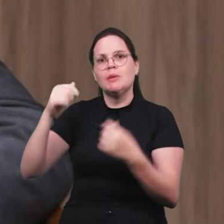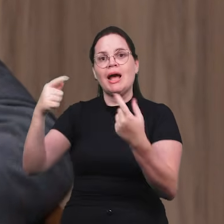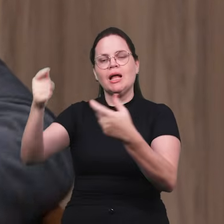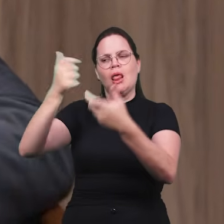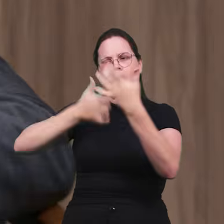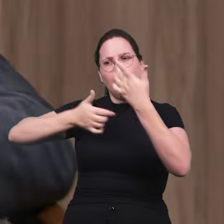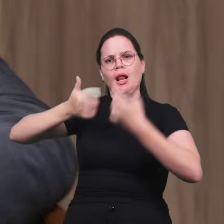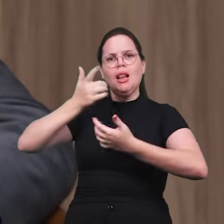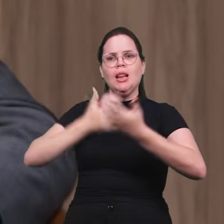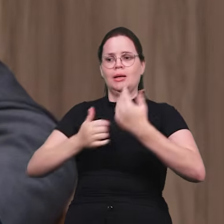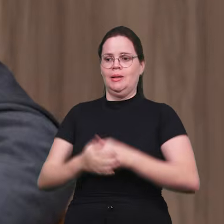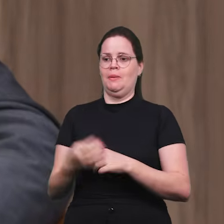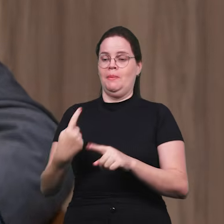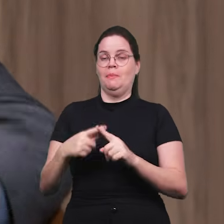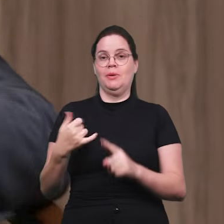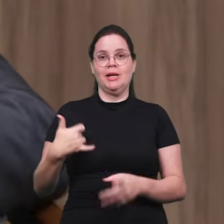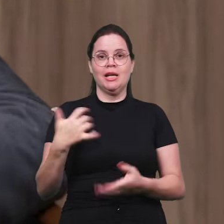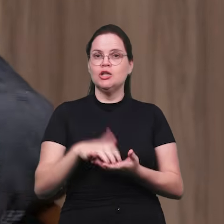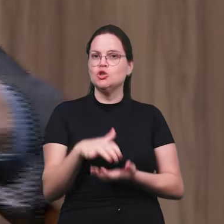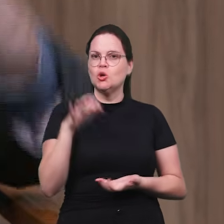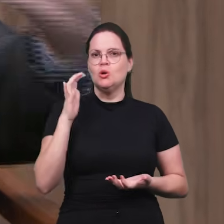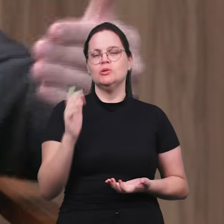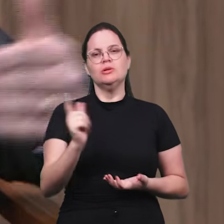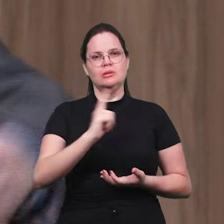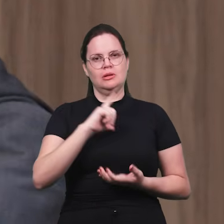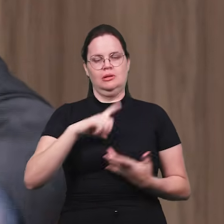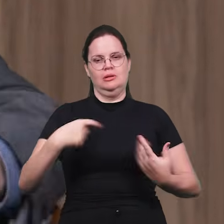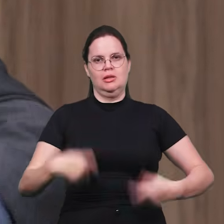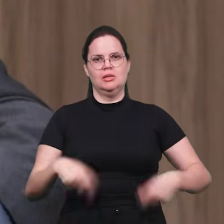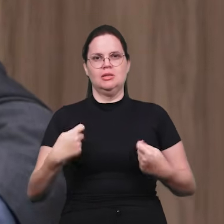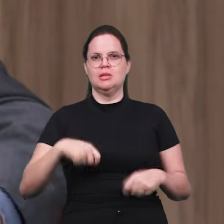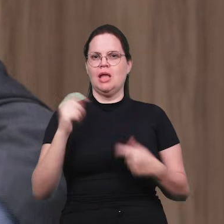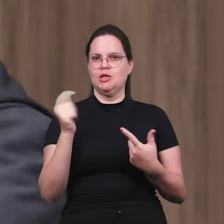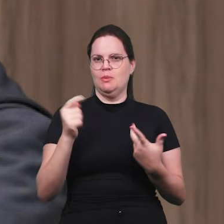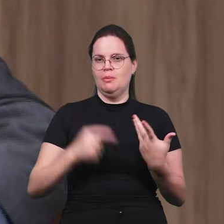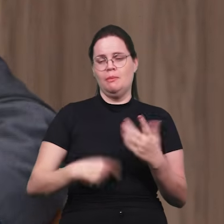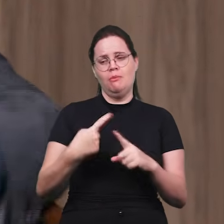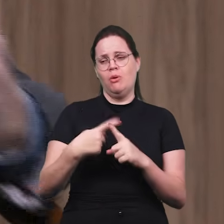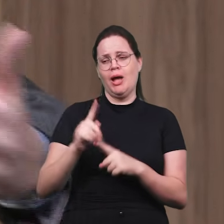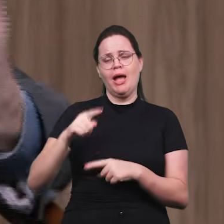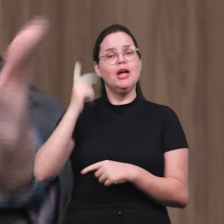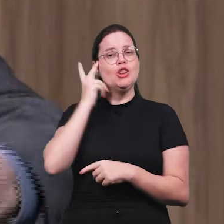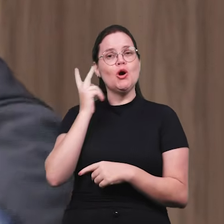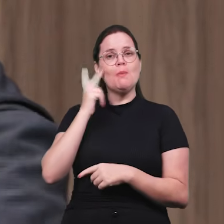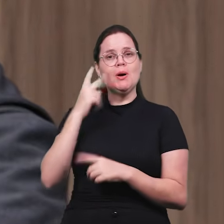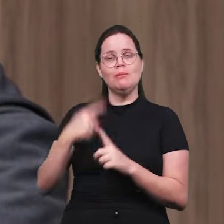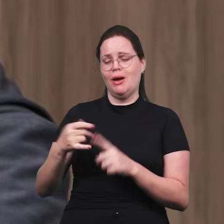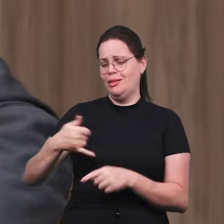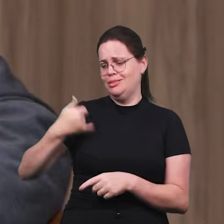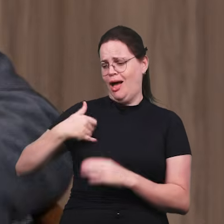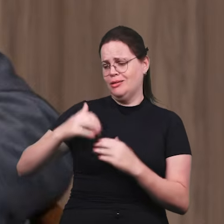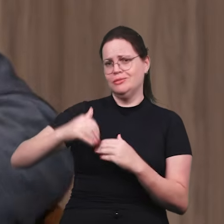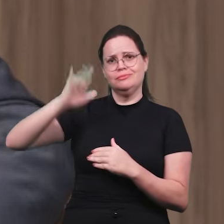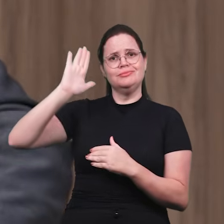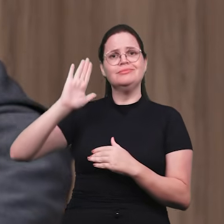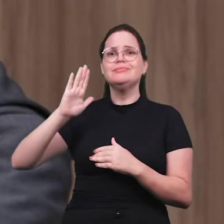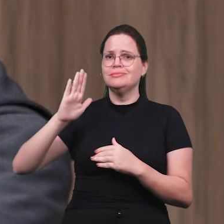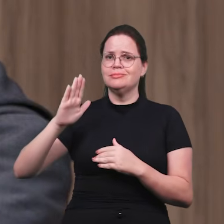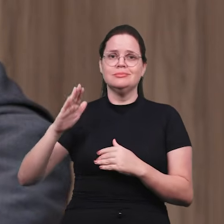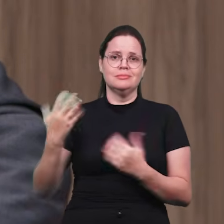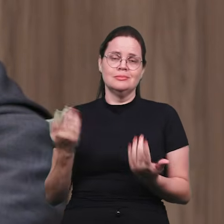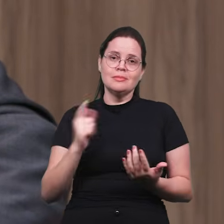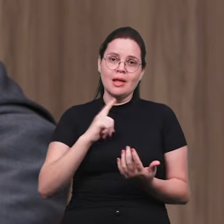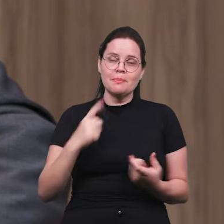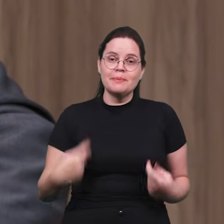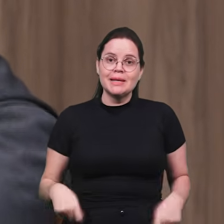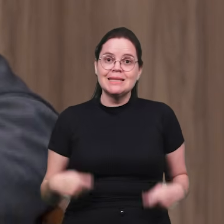as necessidades, têm as fragilidades que são decorrentes, né, dos anos com a chegada de algumas condições para essa idade